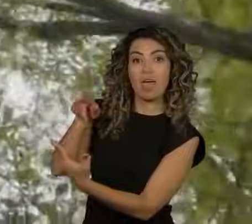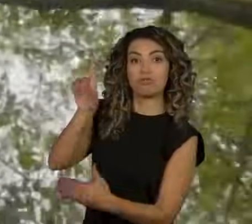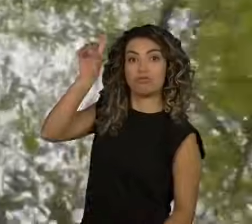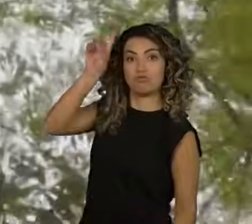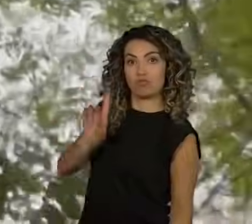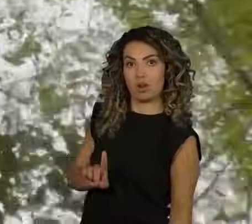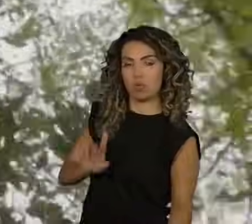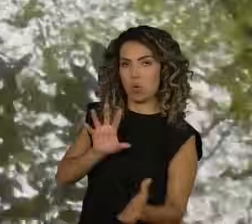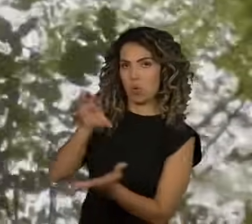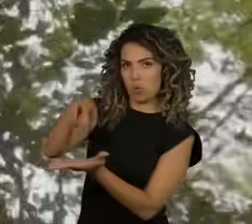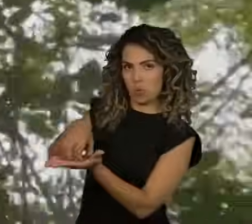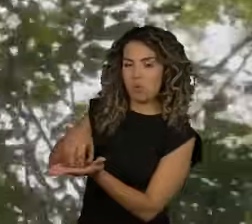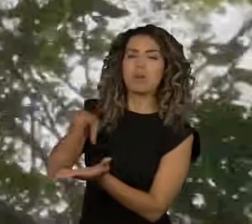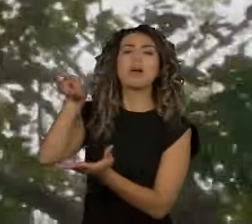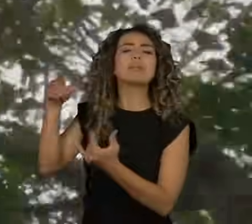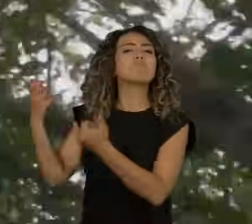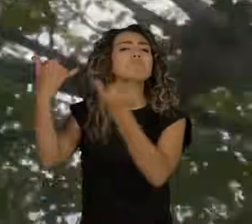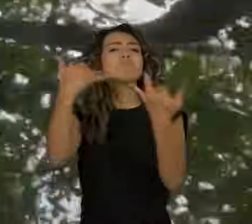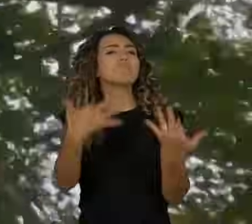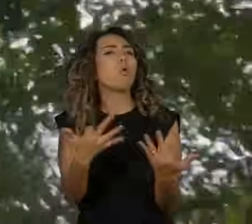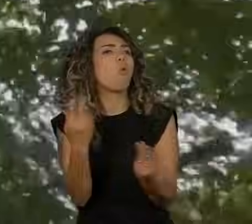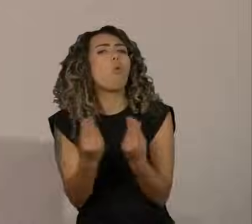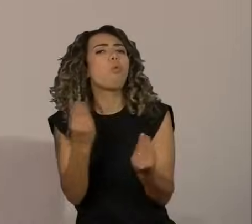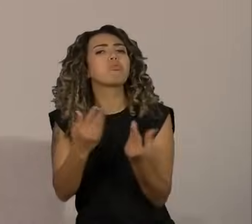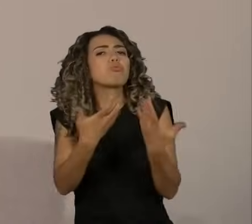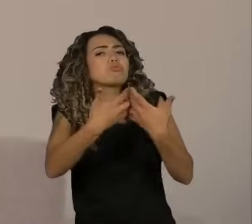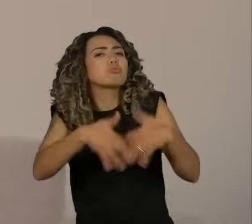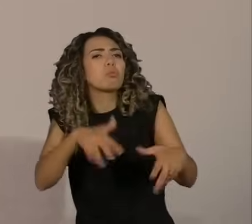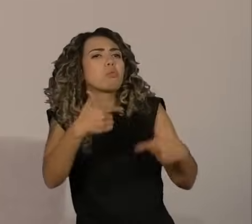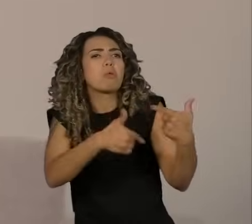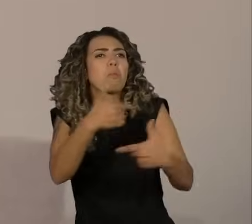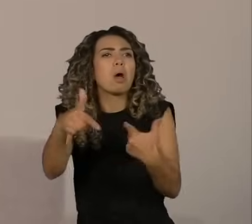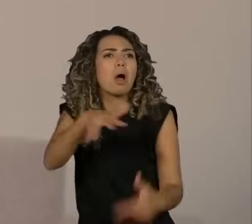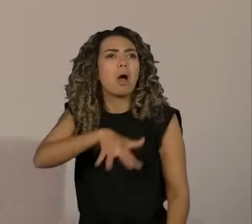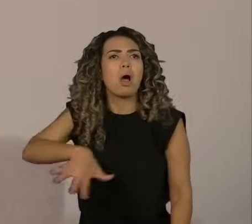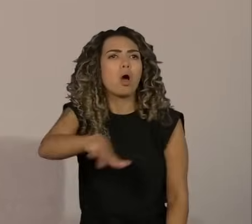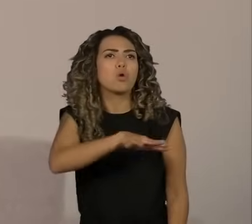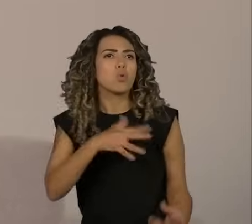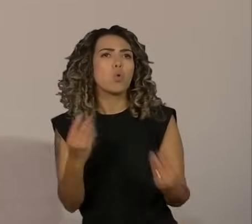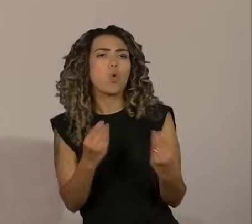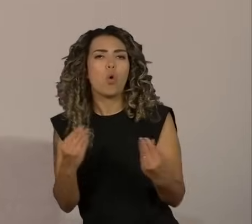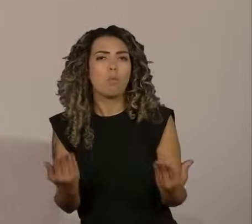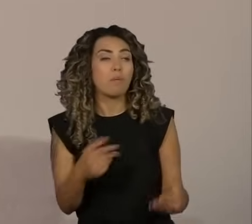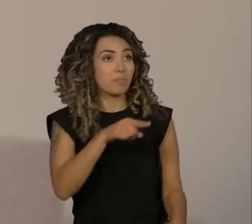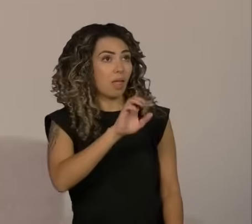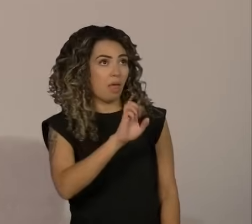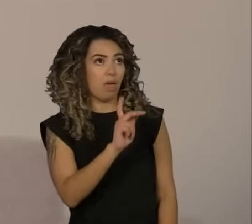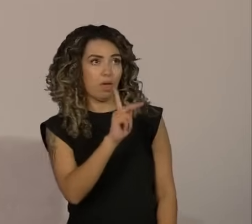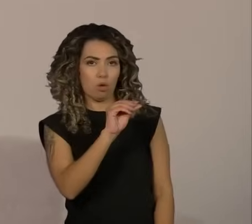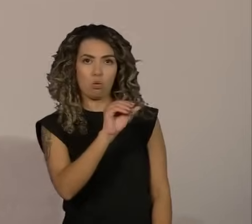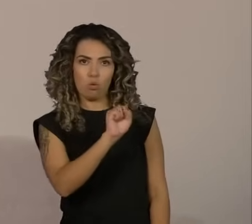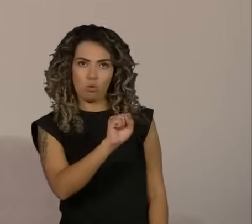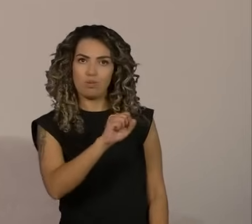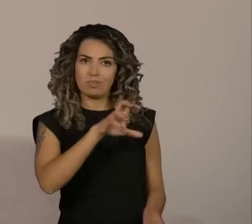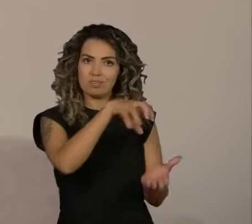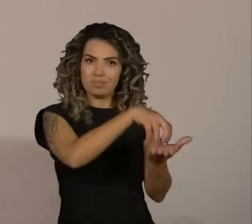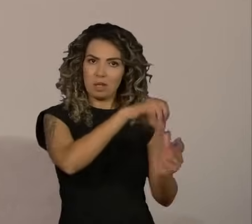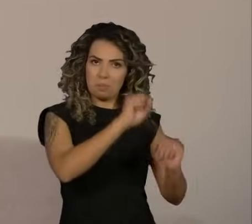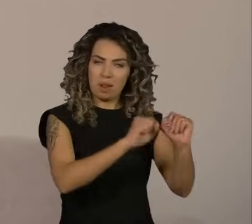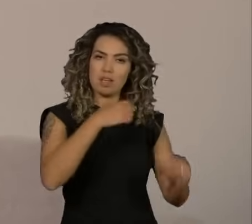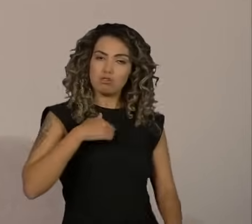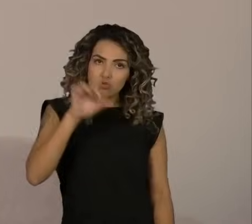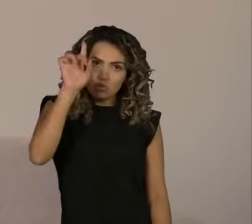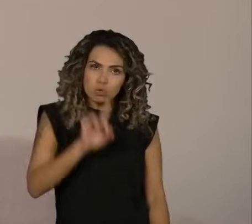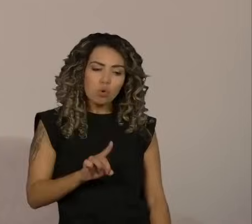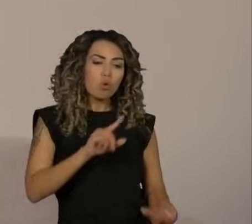Brito, explica como funciona. Nós fazemos captação de recursos, ou com empresas, ou com indivíduos, ou